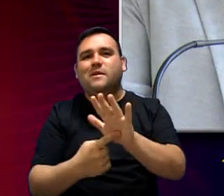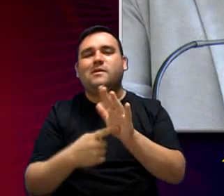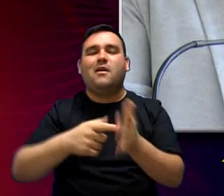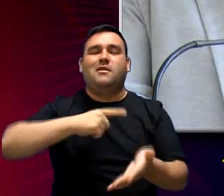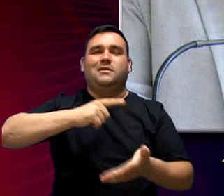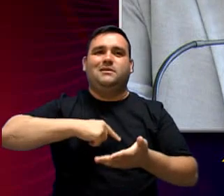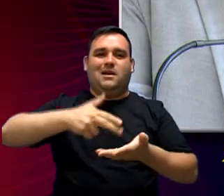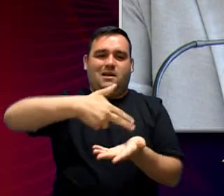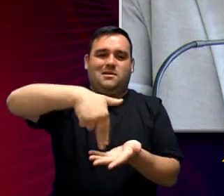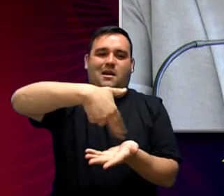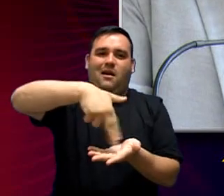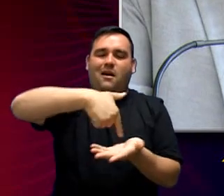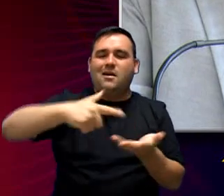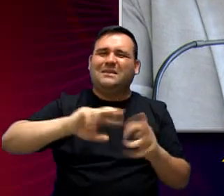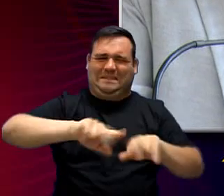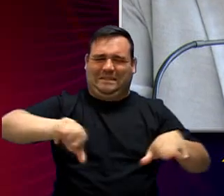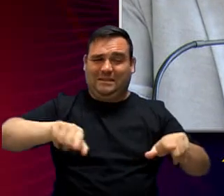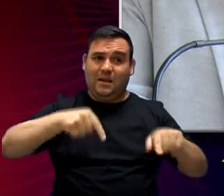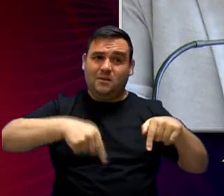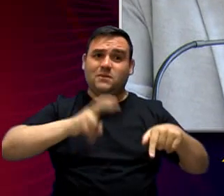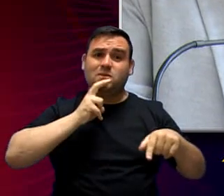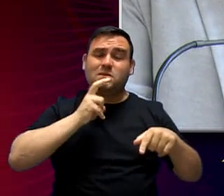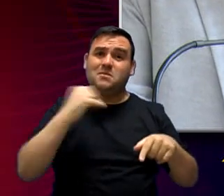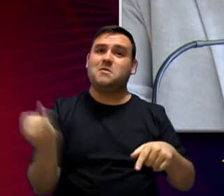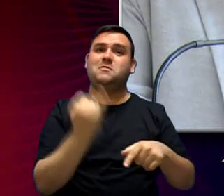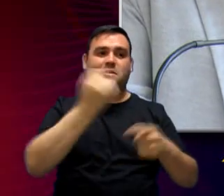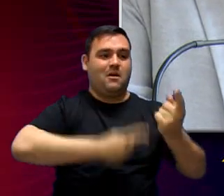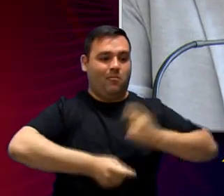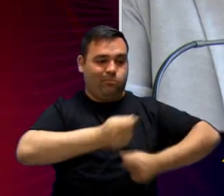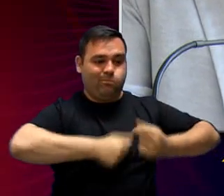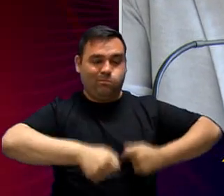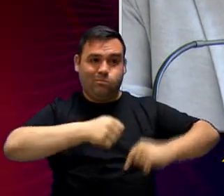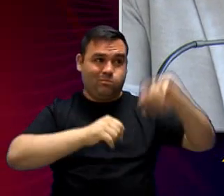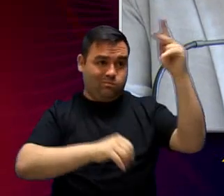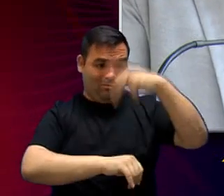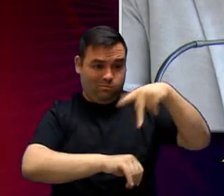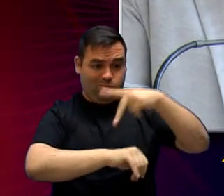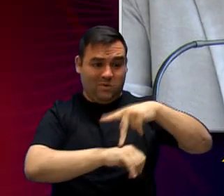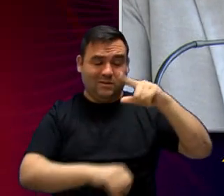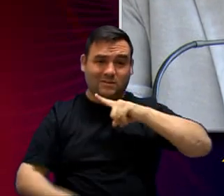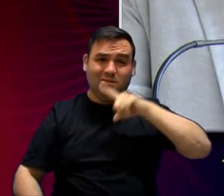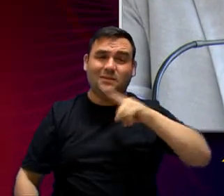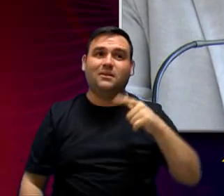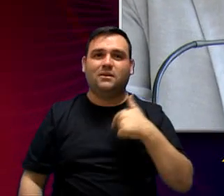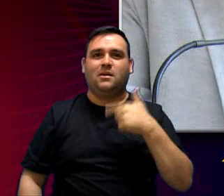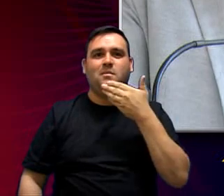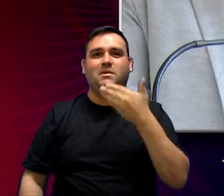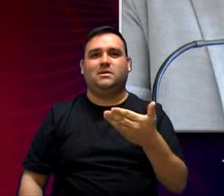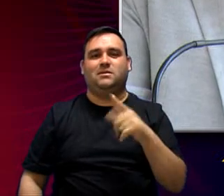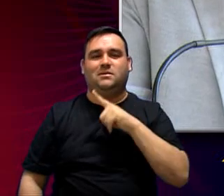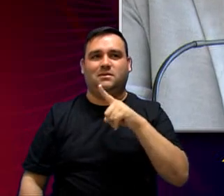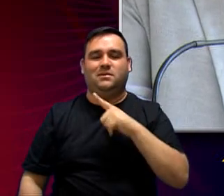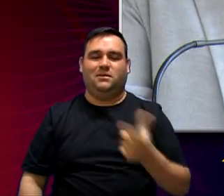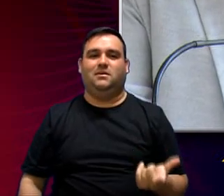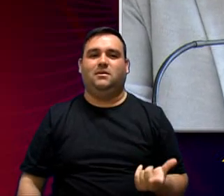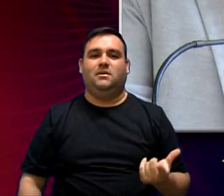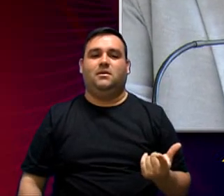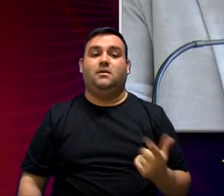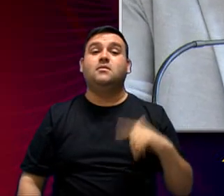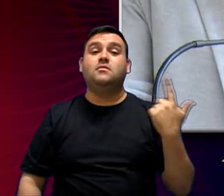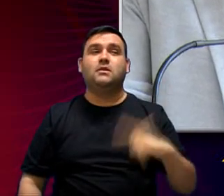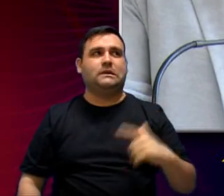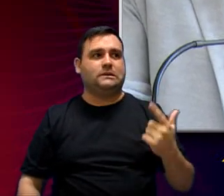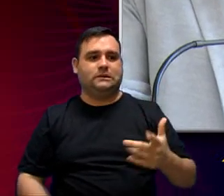com... Nós esquecemos a importância que Sorocaba teve na economia do país. Essa minha solicitação, Yara, e